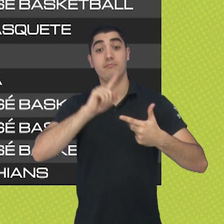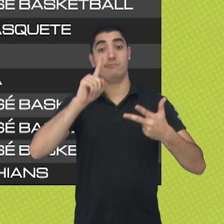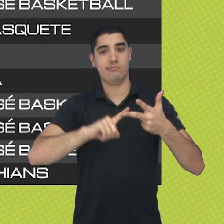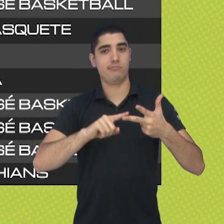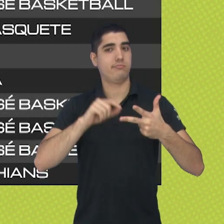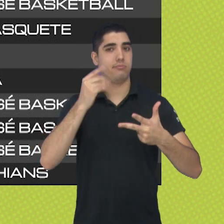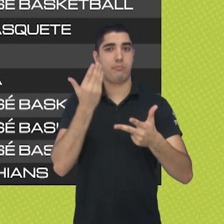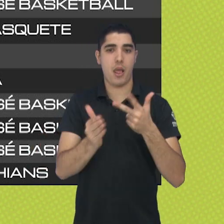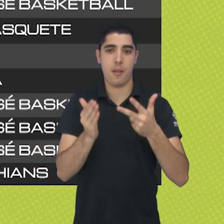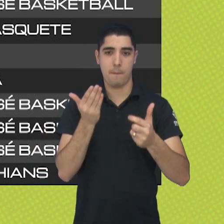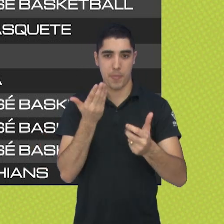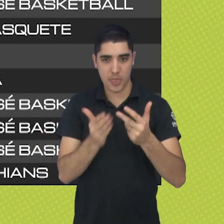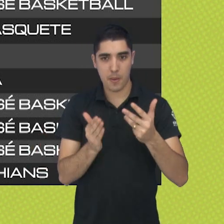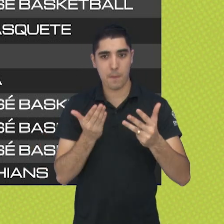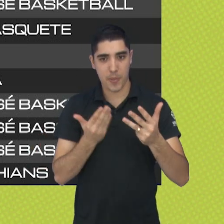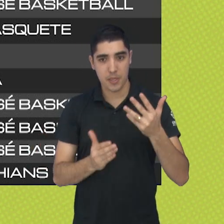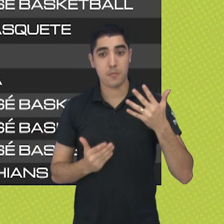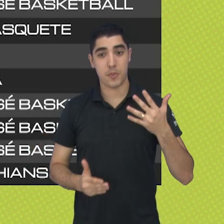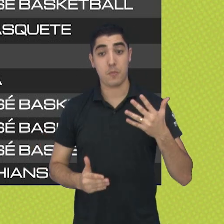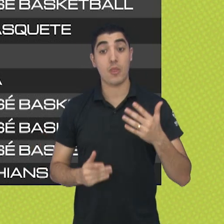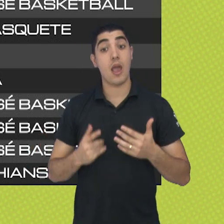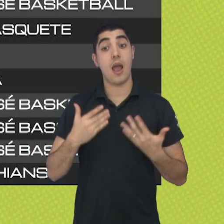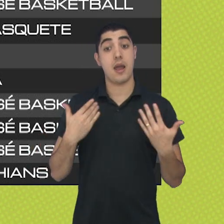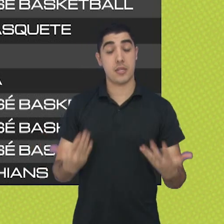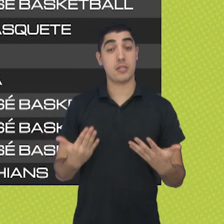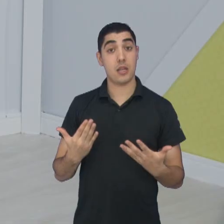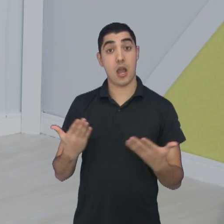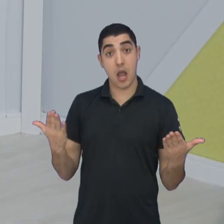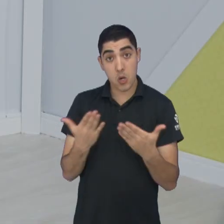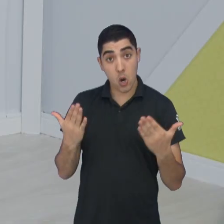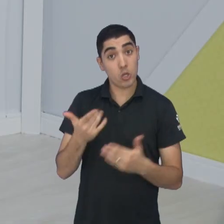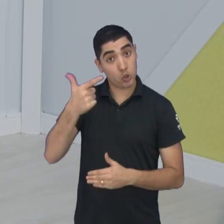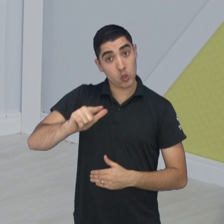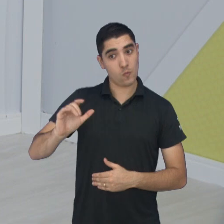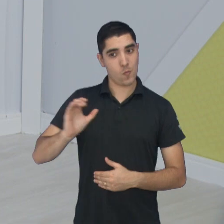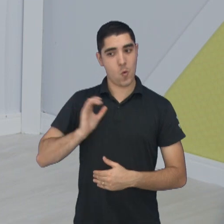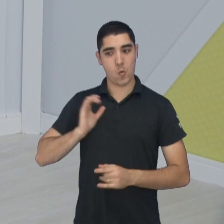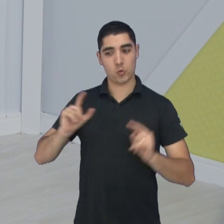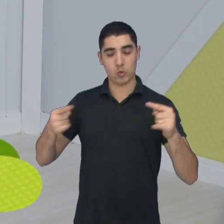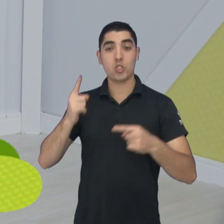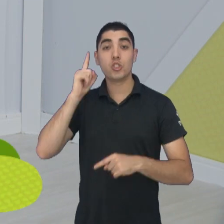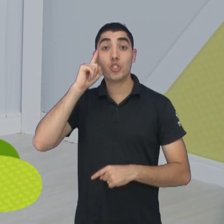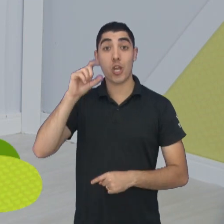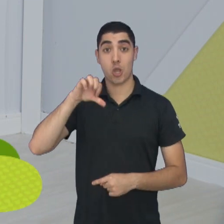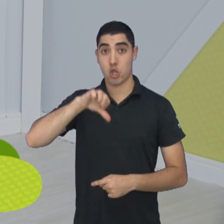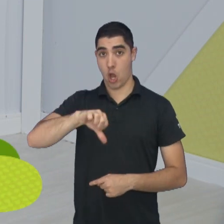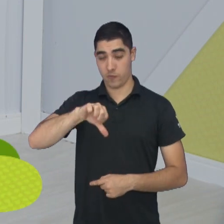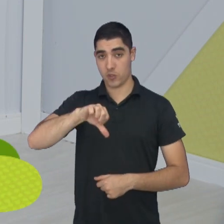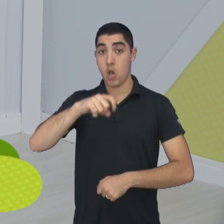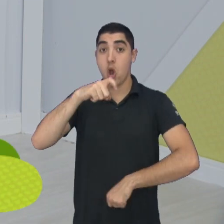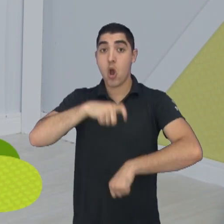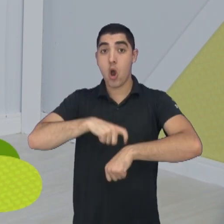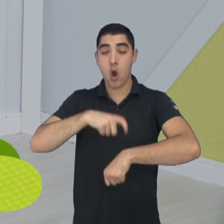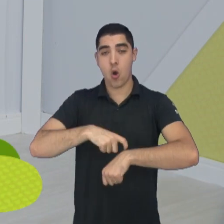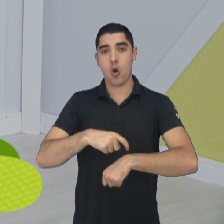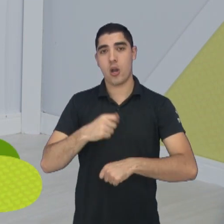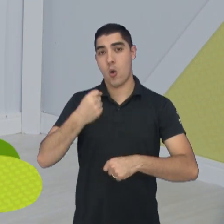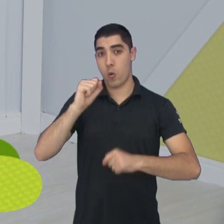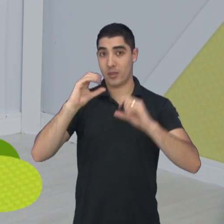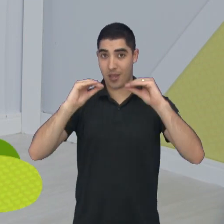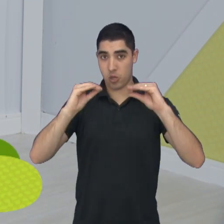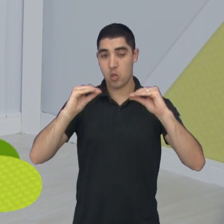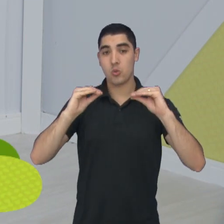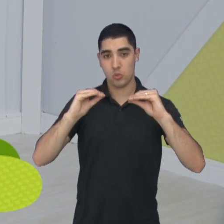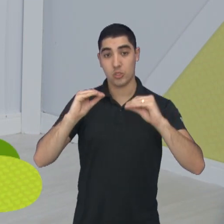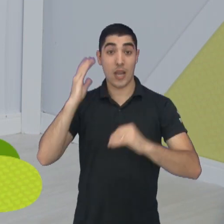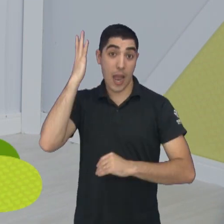nesta vitória de ontem contra a equipe do Corinthians e vai enfrentar o Corinthians de novo, próximo dia 9, 20 horas, o próximo dia 9